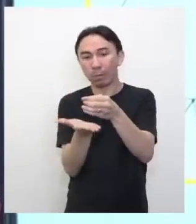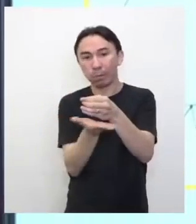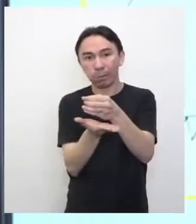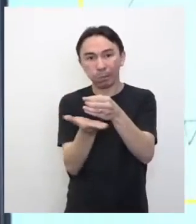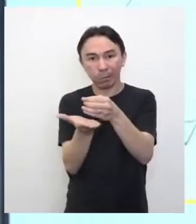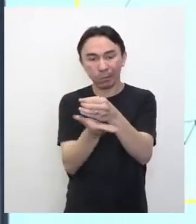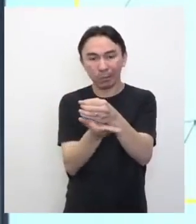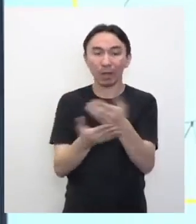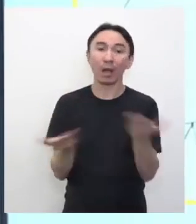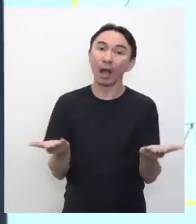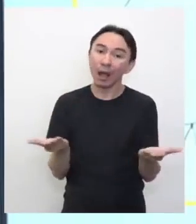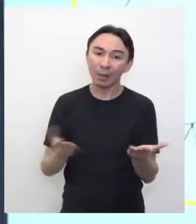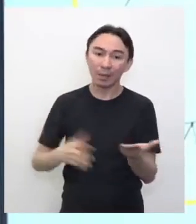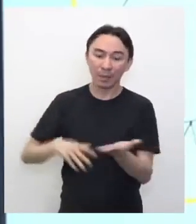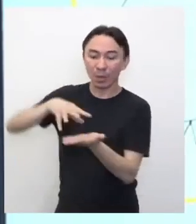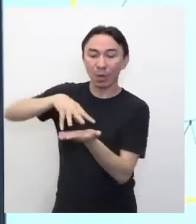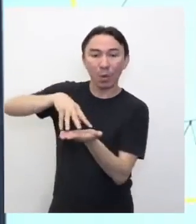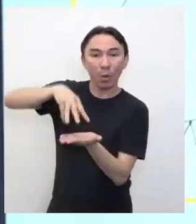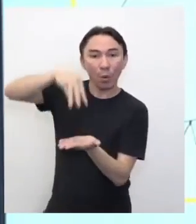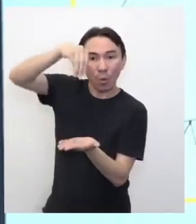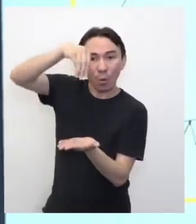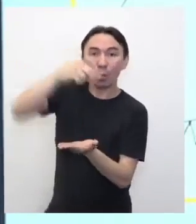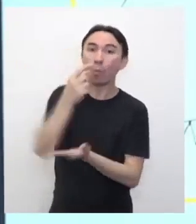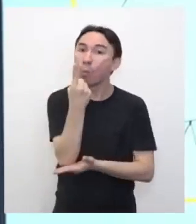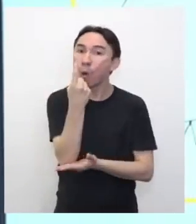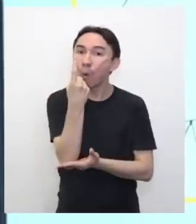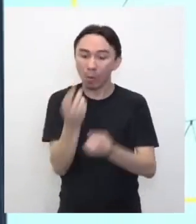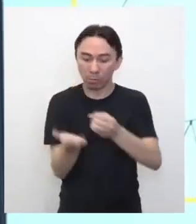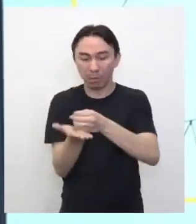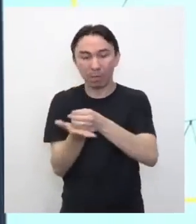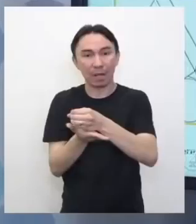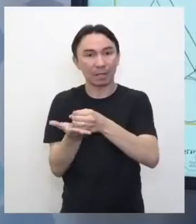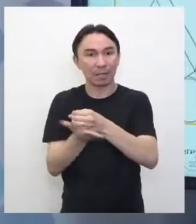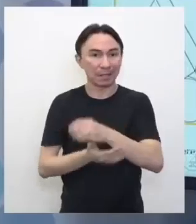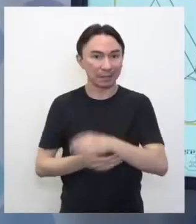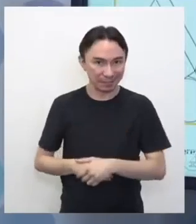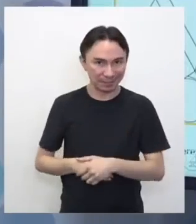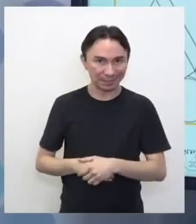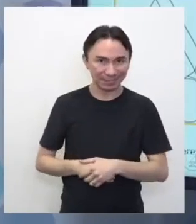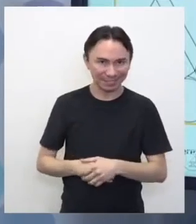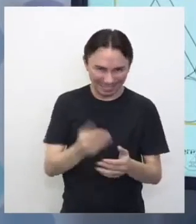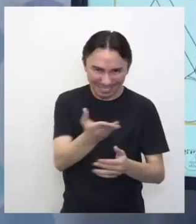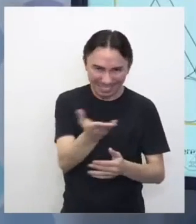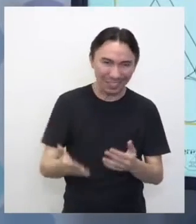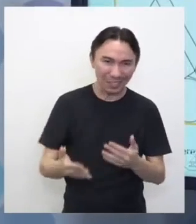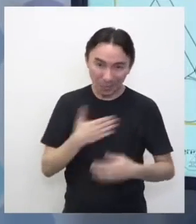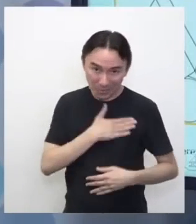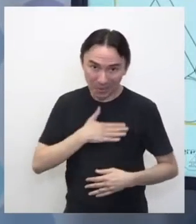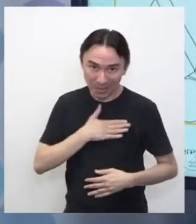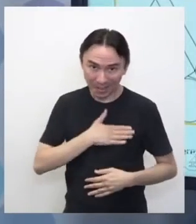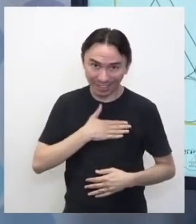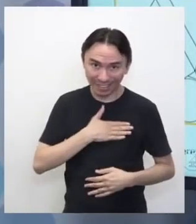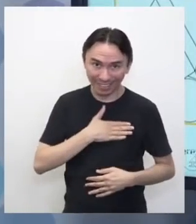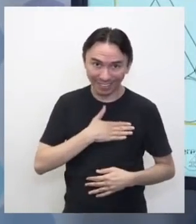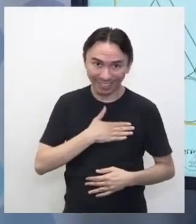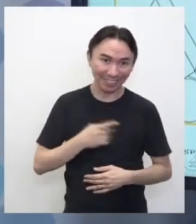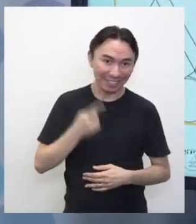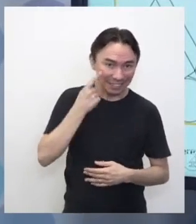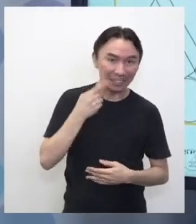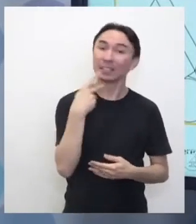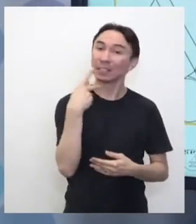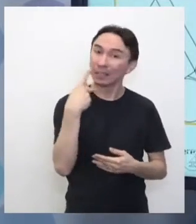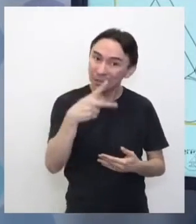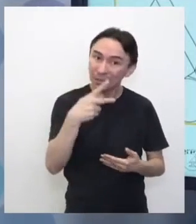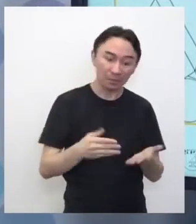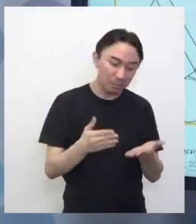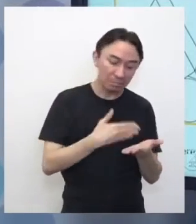nós temos um cone, uma base circular. Você gostou das minhas figurinhas? Lá no seu caderno do